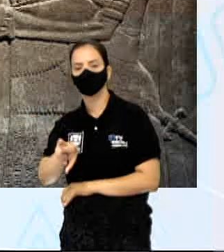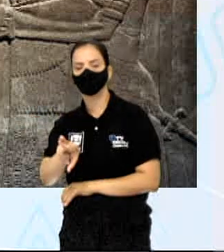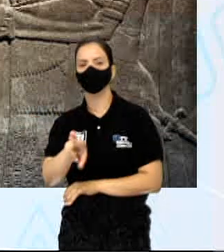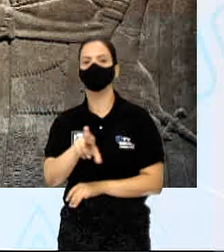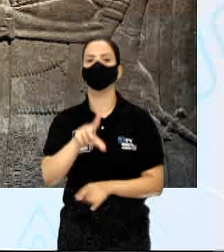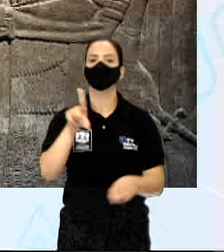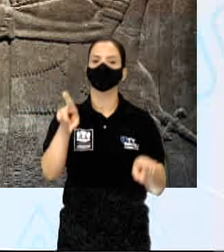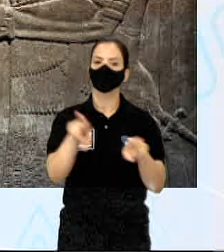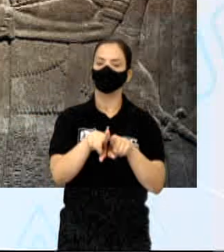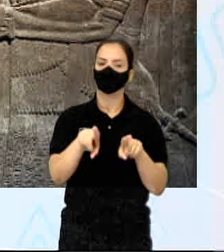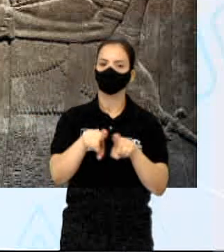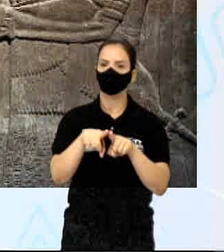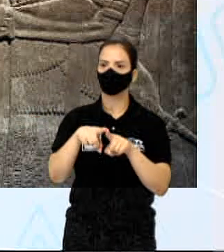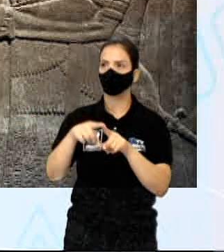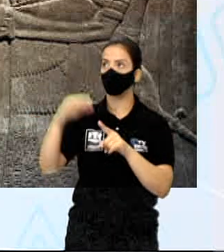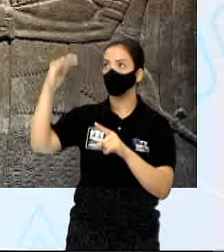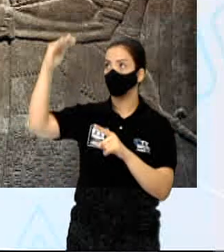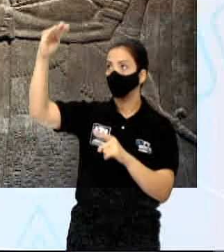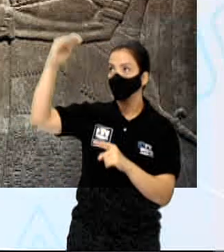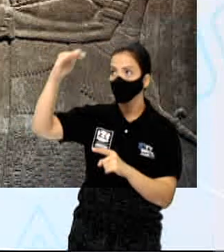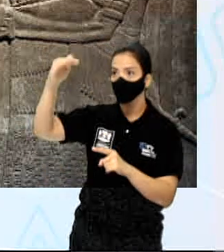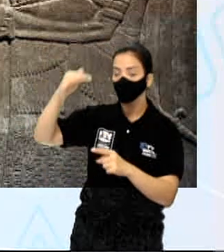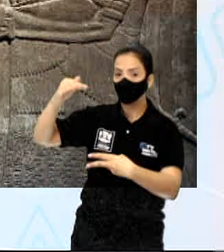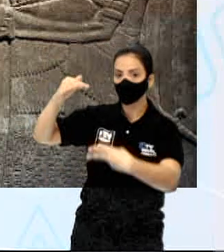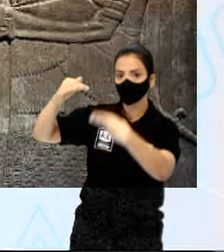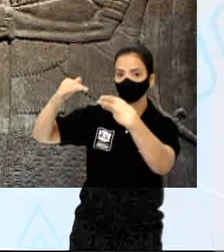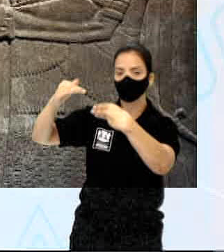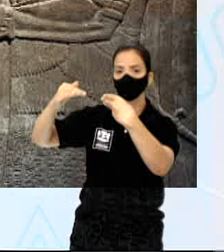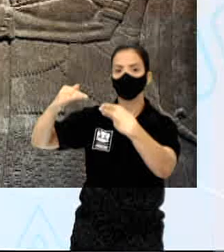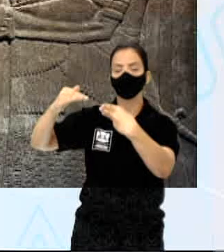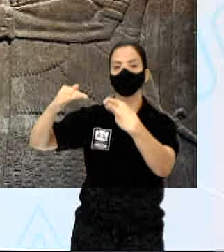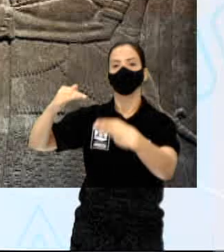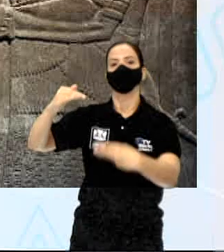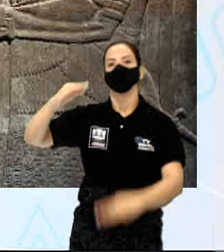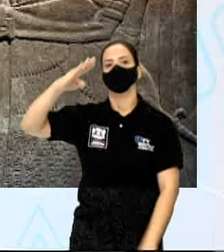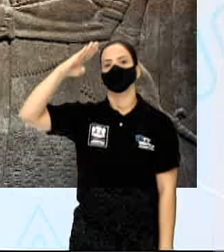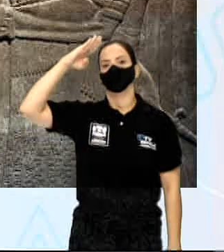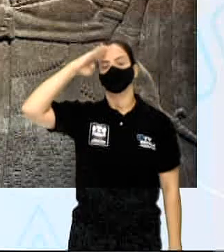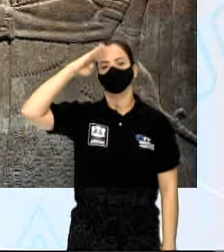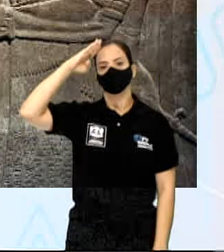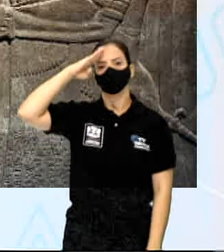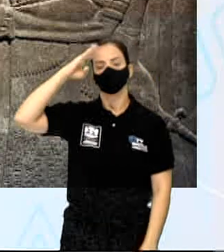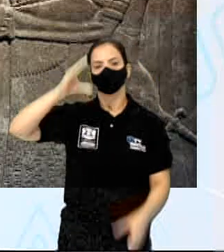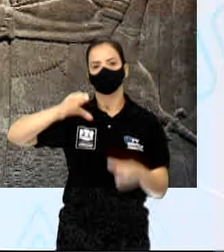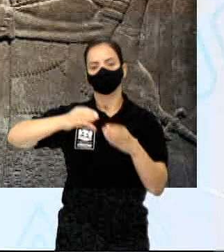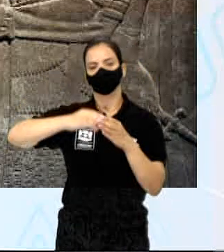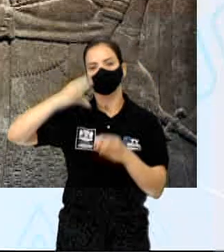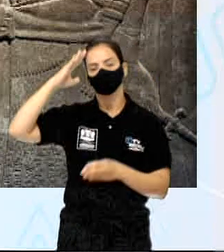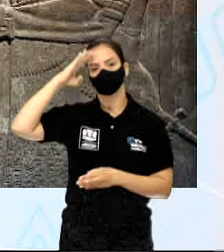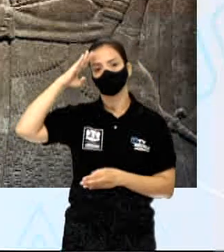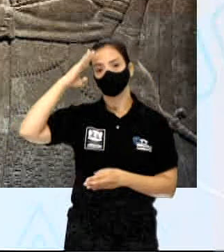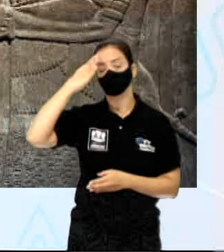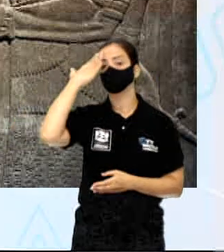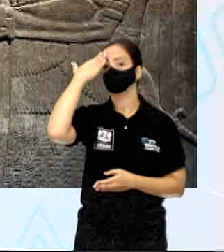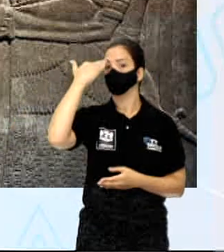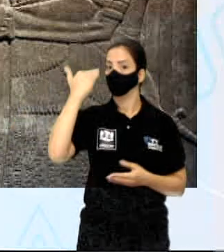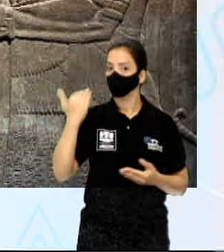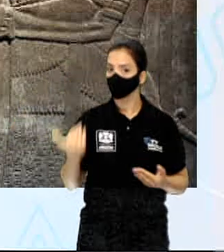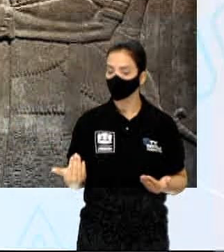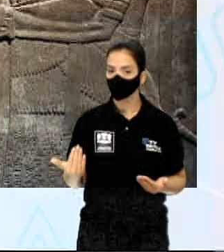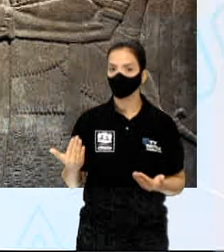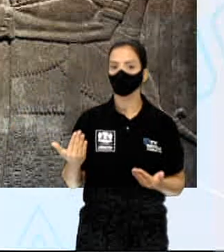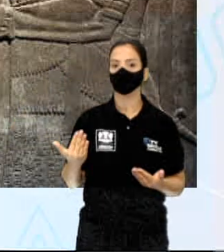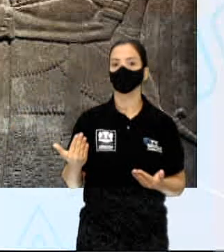ali também no terceiro escalão os militares, né, o grande grupo de militares, porque como nós sabemos, nessa